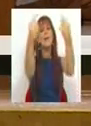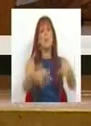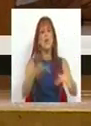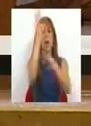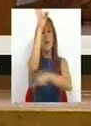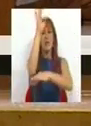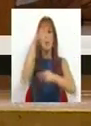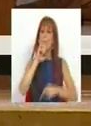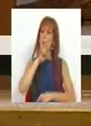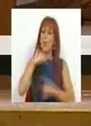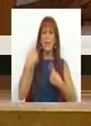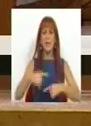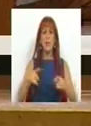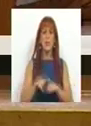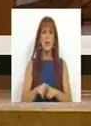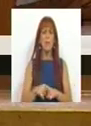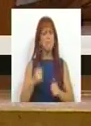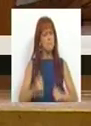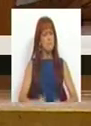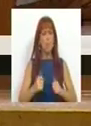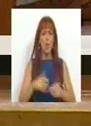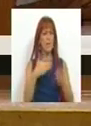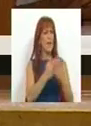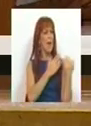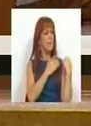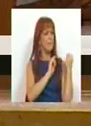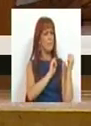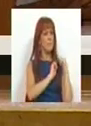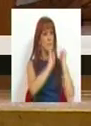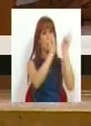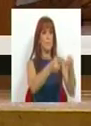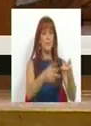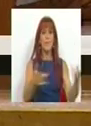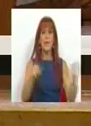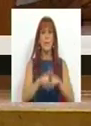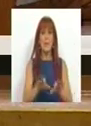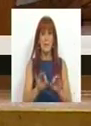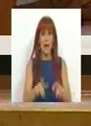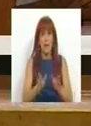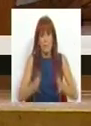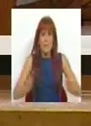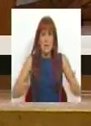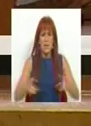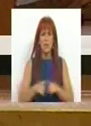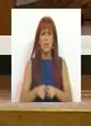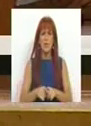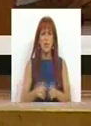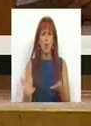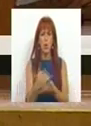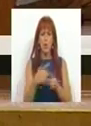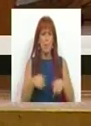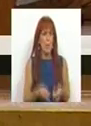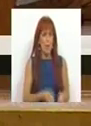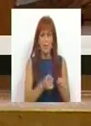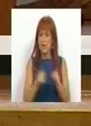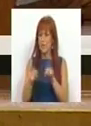freguesias, possamos ter uma profícua atribuição de competências e também, como não pode deixar de ser, de recursos